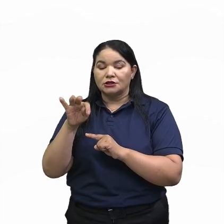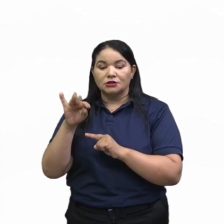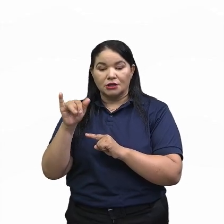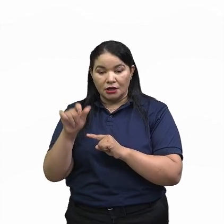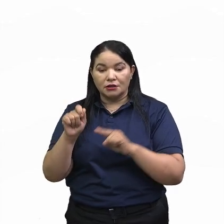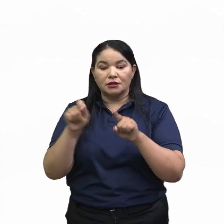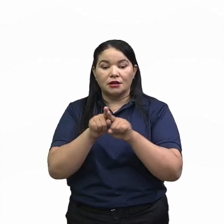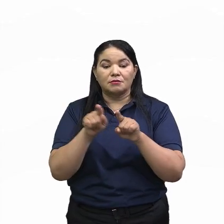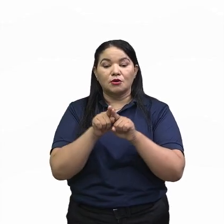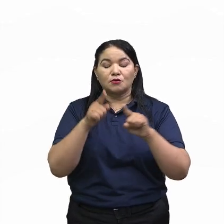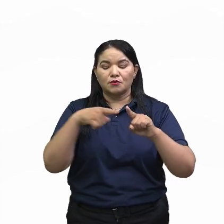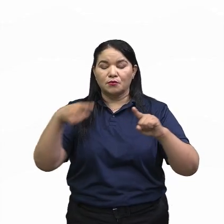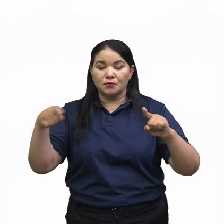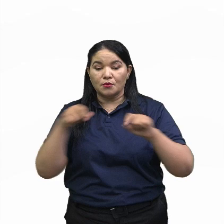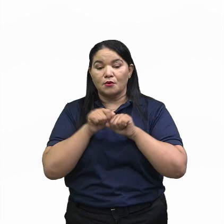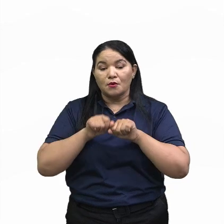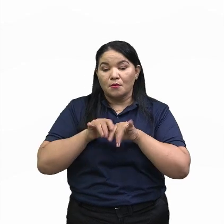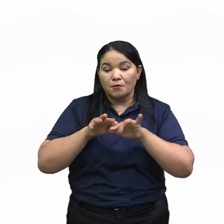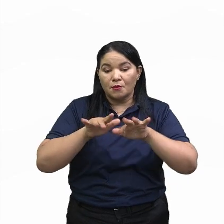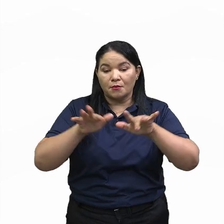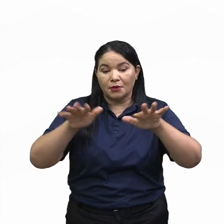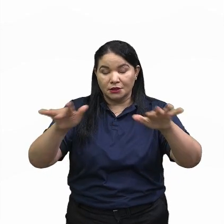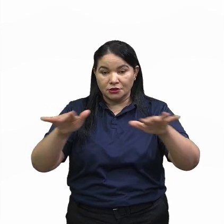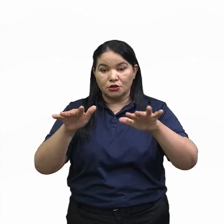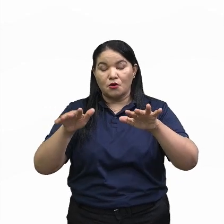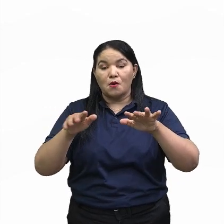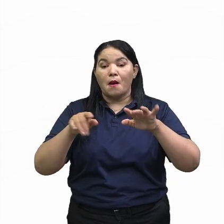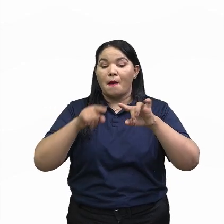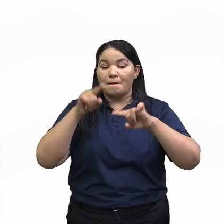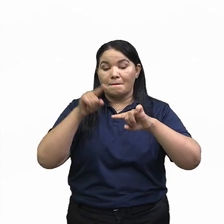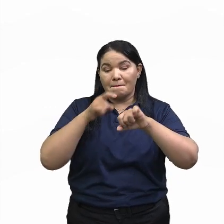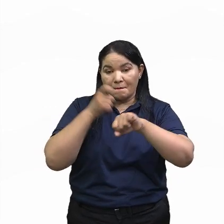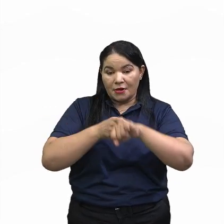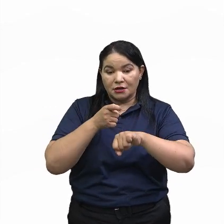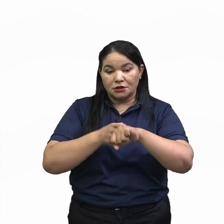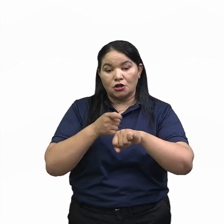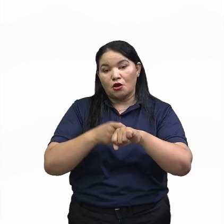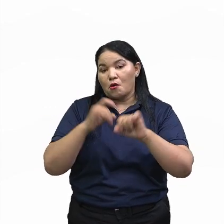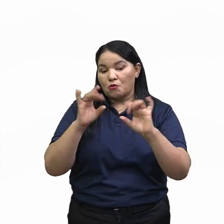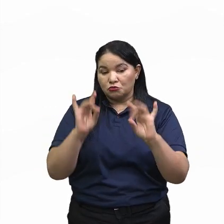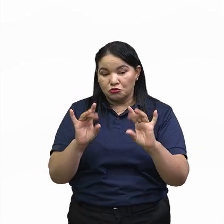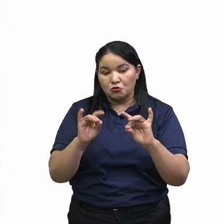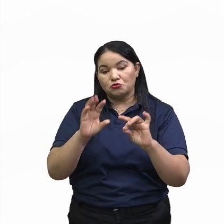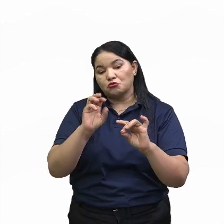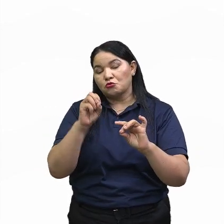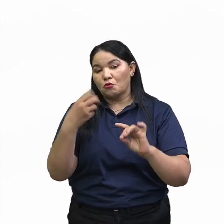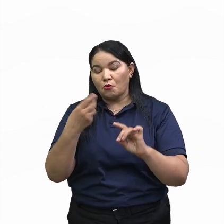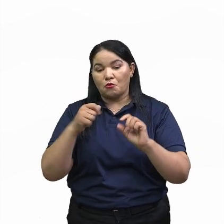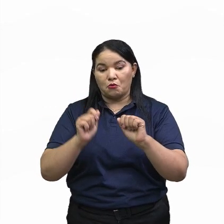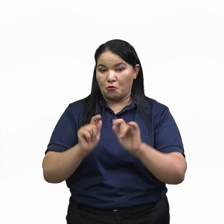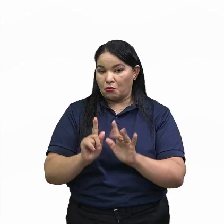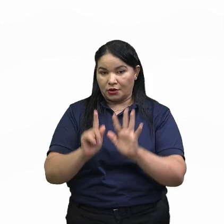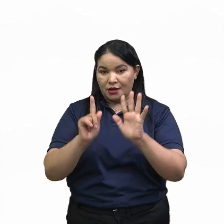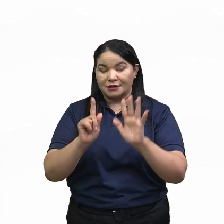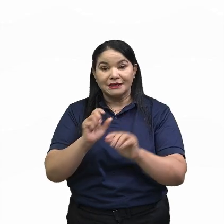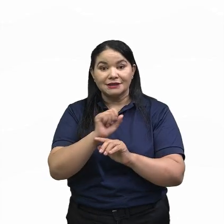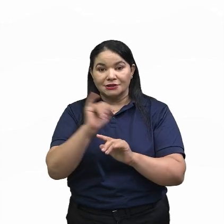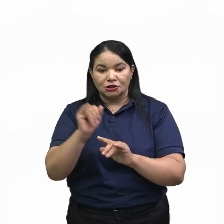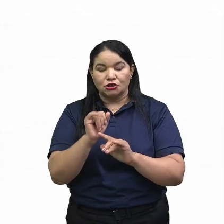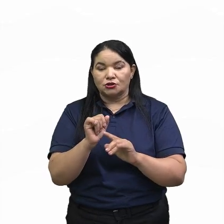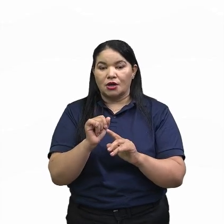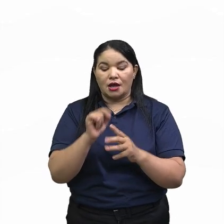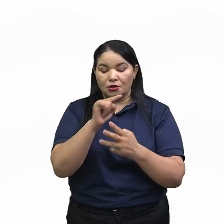vibrações através de um meio material, sólido, ou um líquido, ou um gás. Se não existe tal meio de